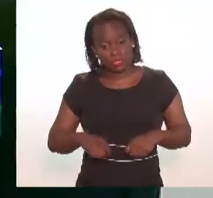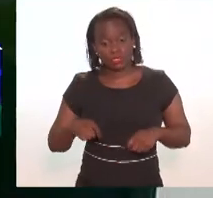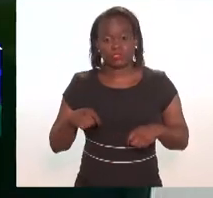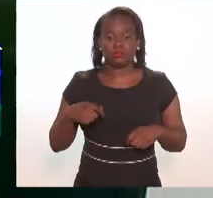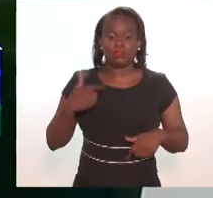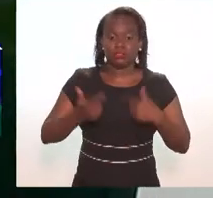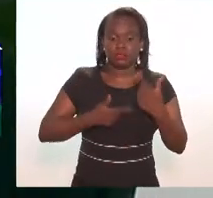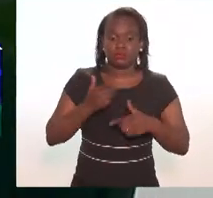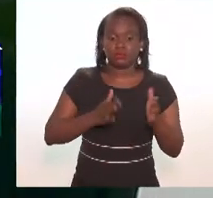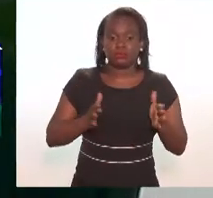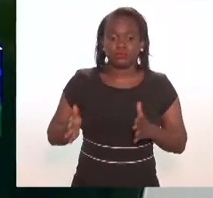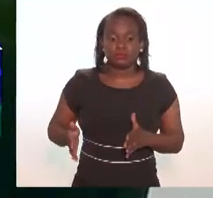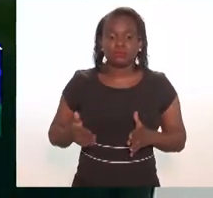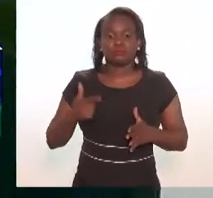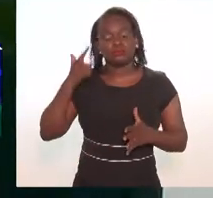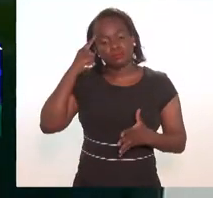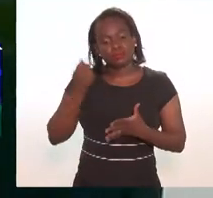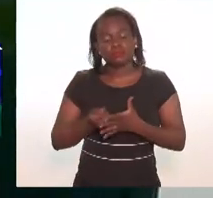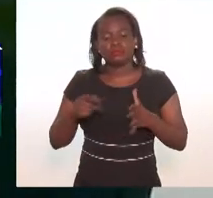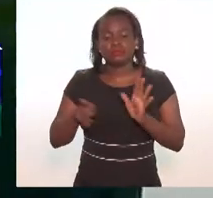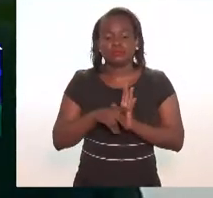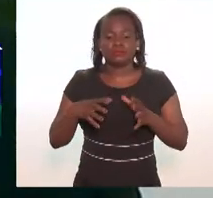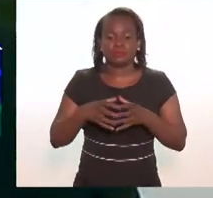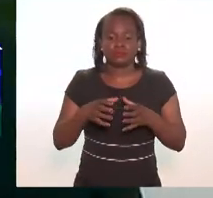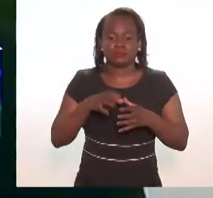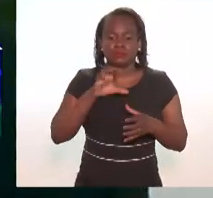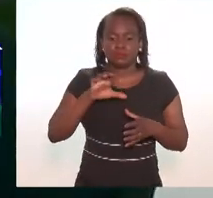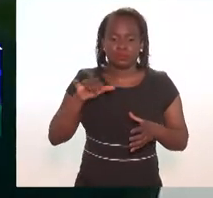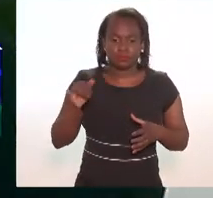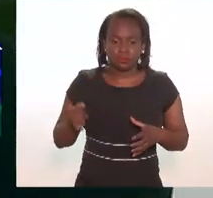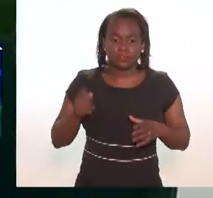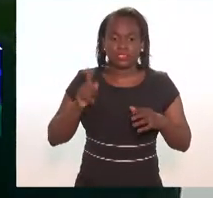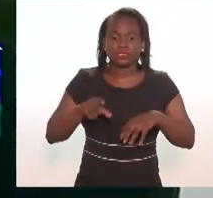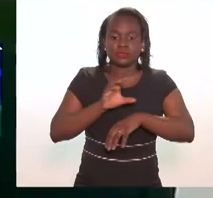os trabalhos à ordem, para o parecer da Constituição e Justiça ser pela